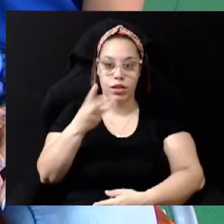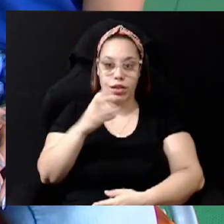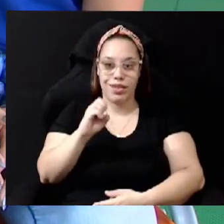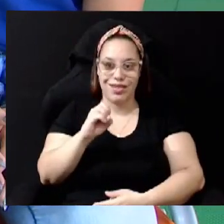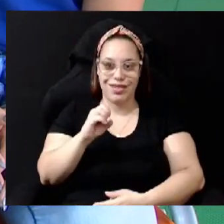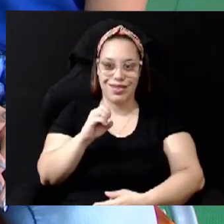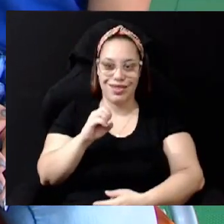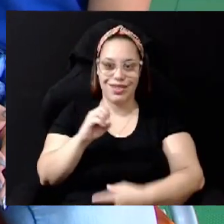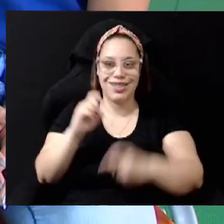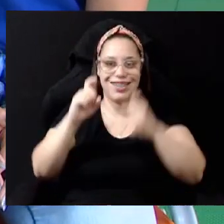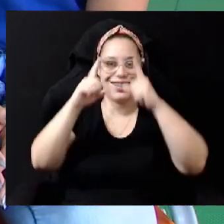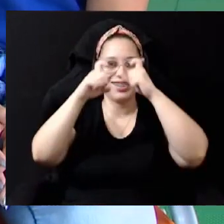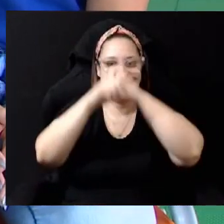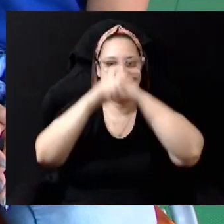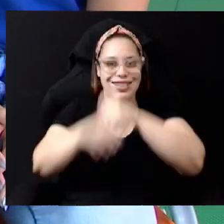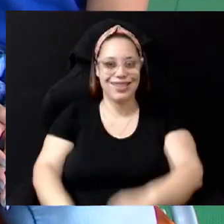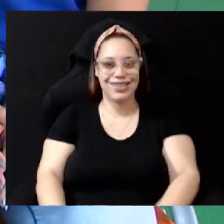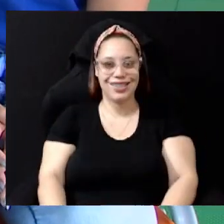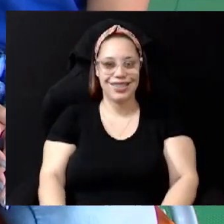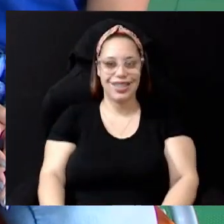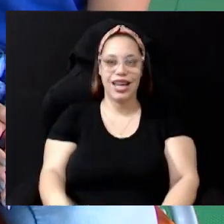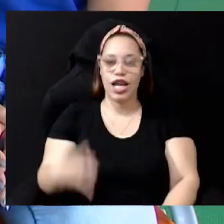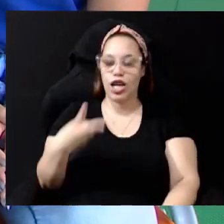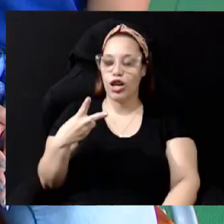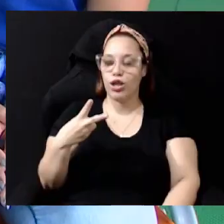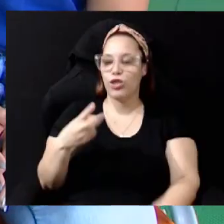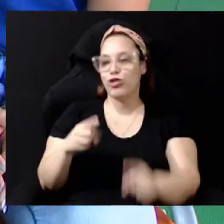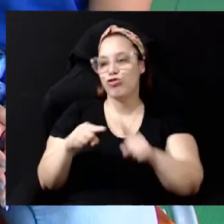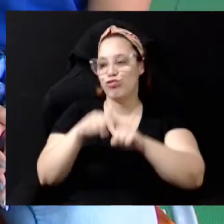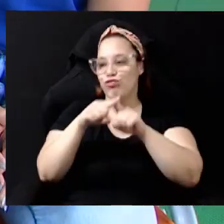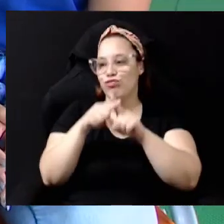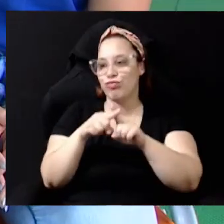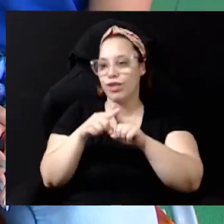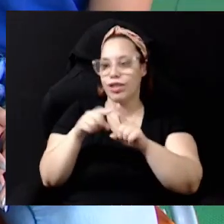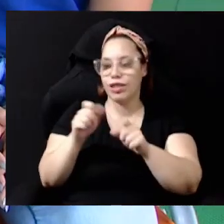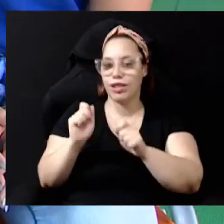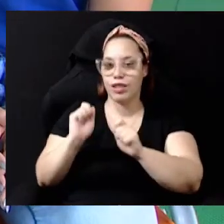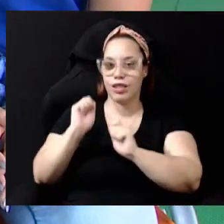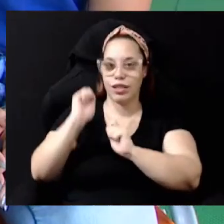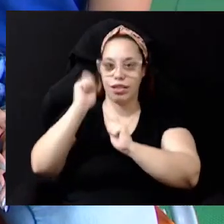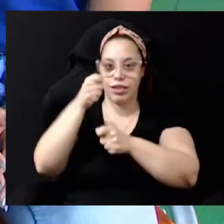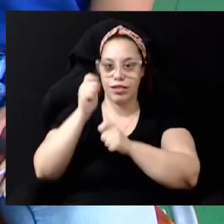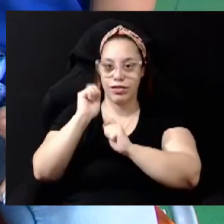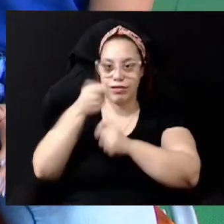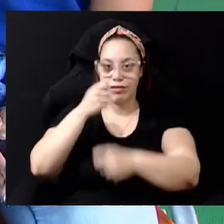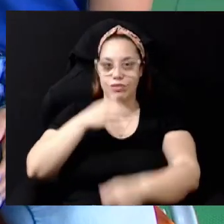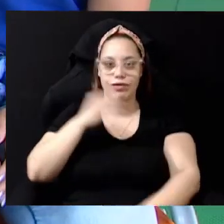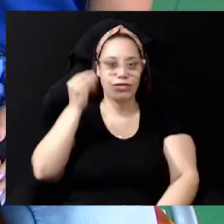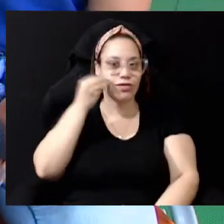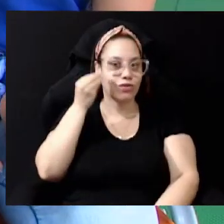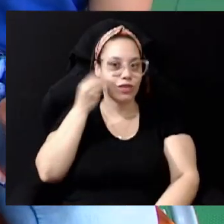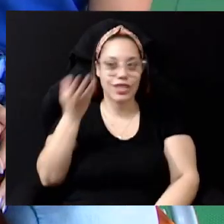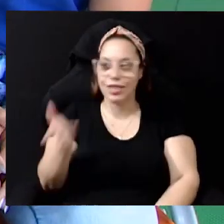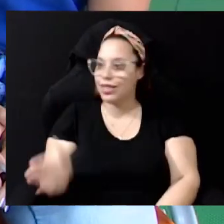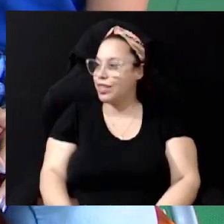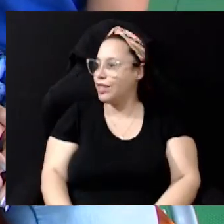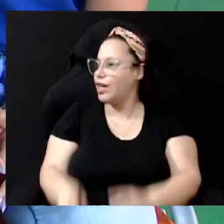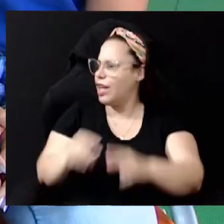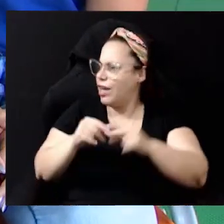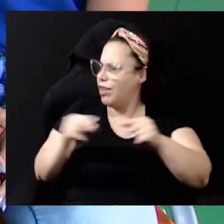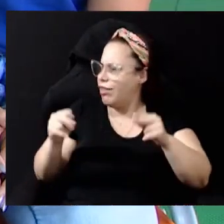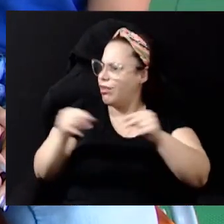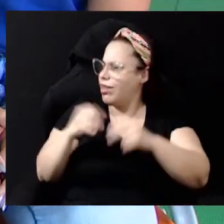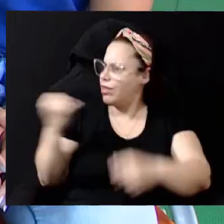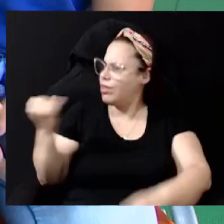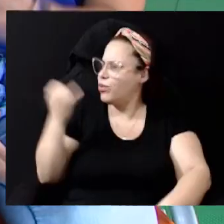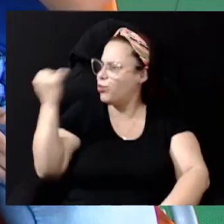30 alunos. É muito difícil fazer como é um esporte de futebol, dupla, Sim. É igual tênis, né? Mas seria legal para eles experimentarem também, é algo para a gente pensar. Inclusive